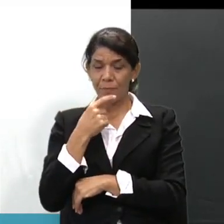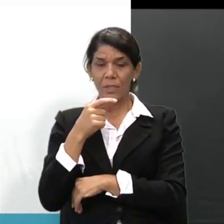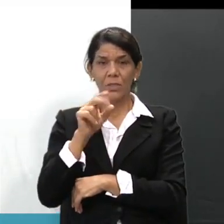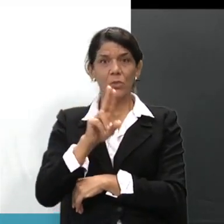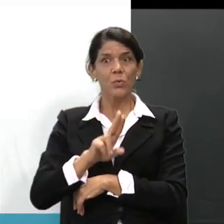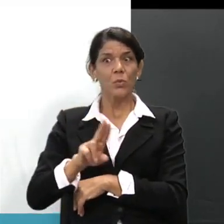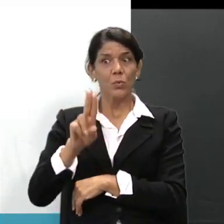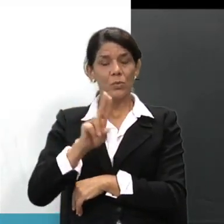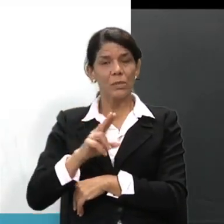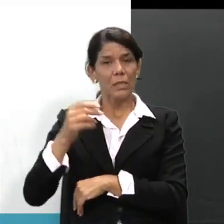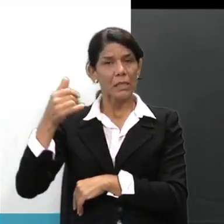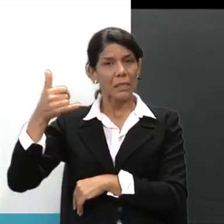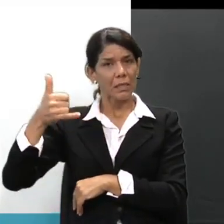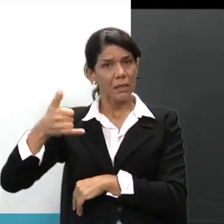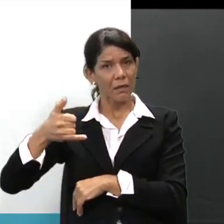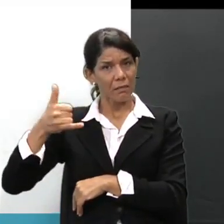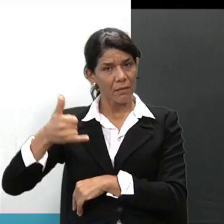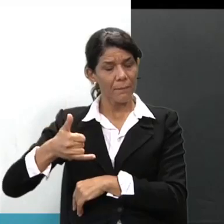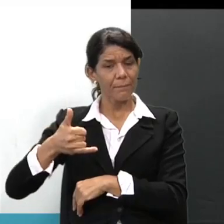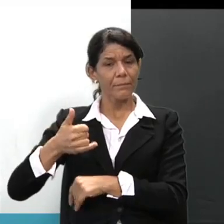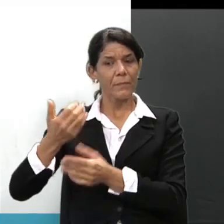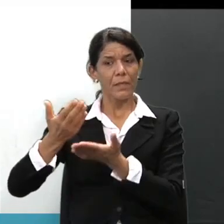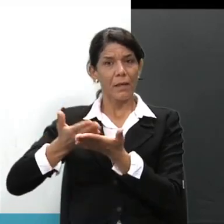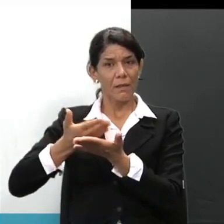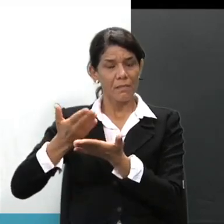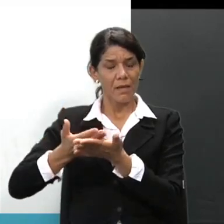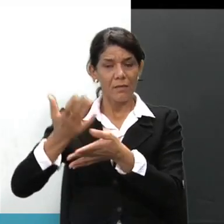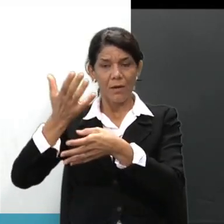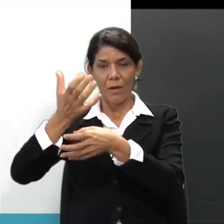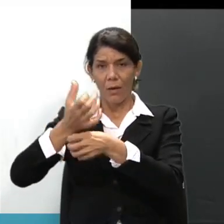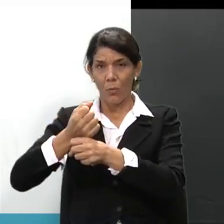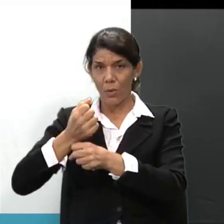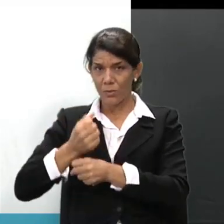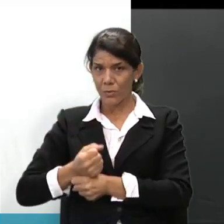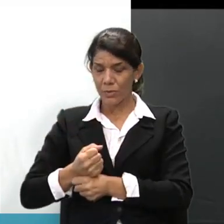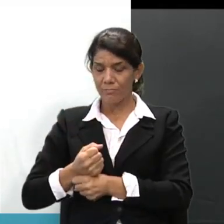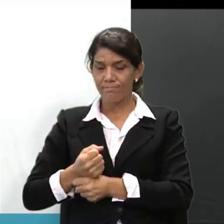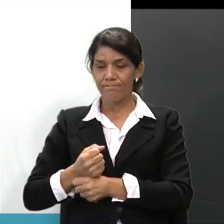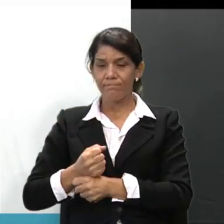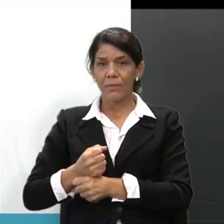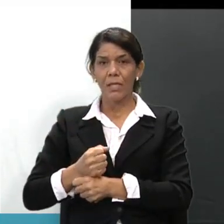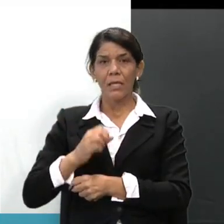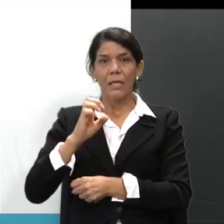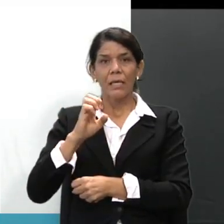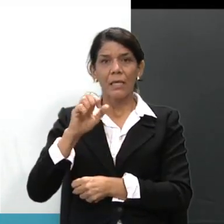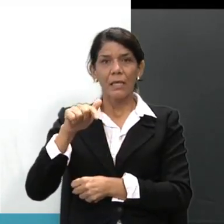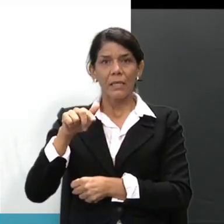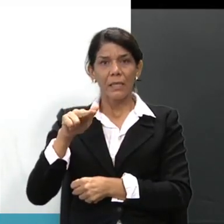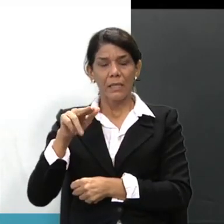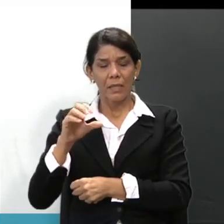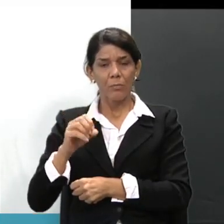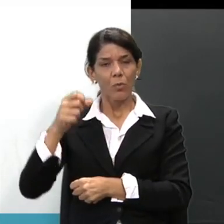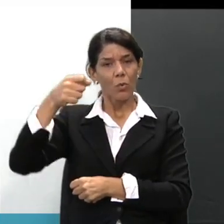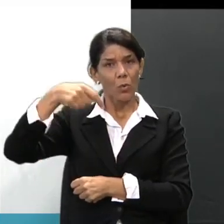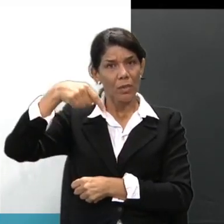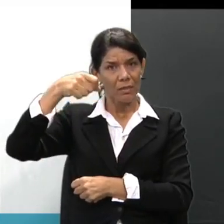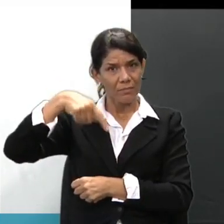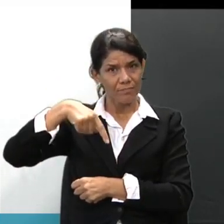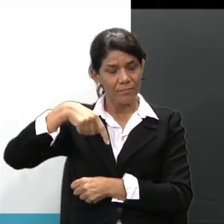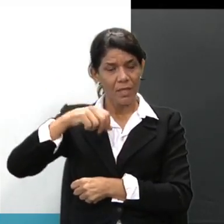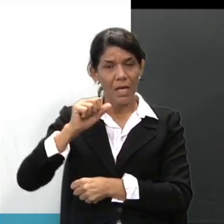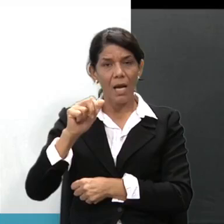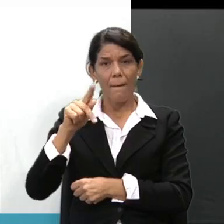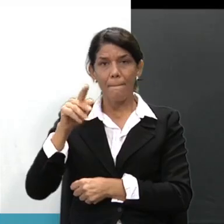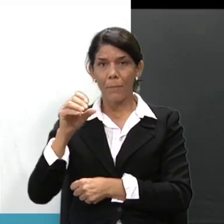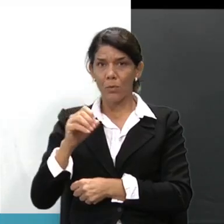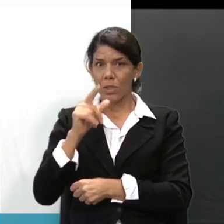vamos usar caneta, caderno, calculadora, equipo macro e micro gotas, ampola